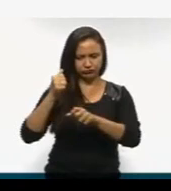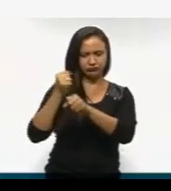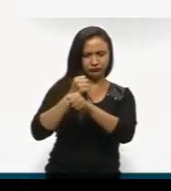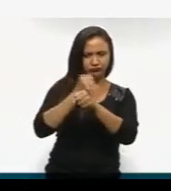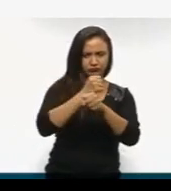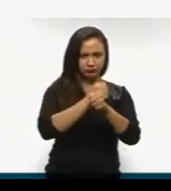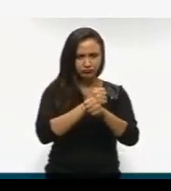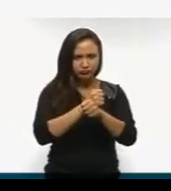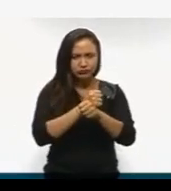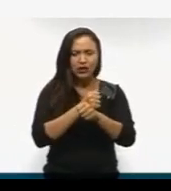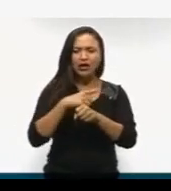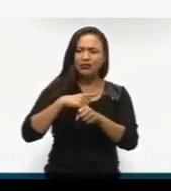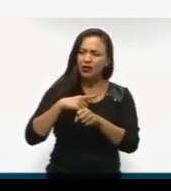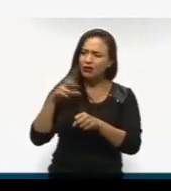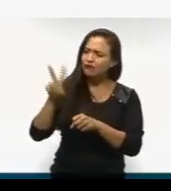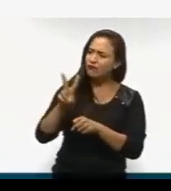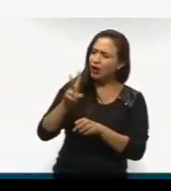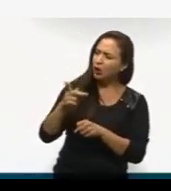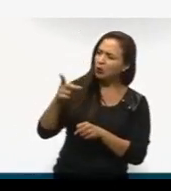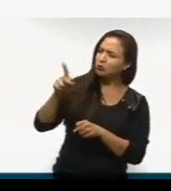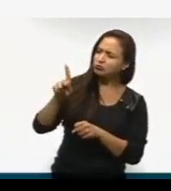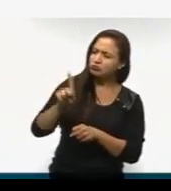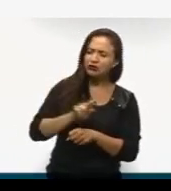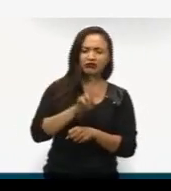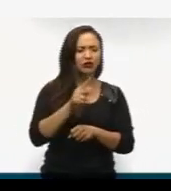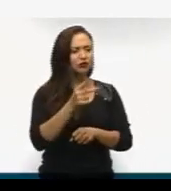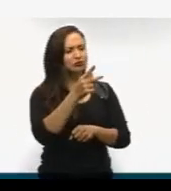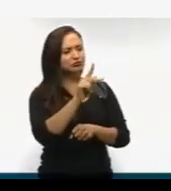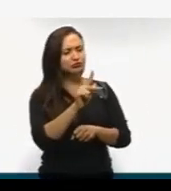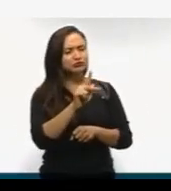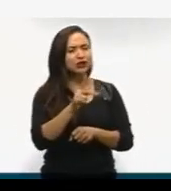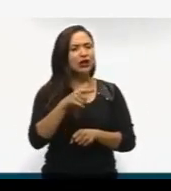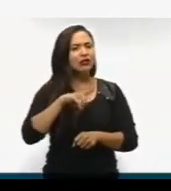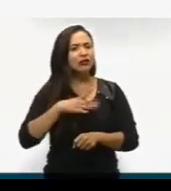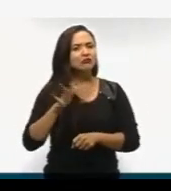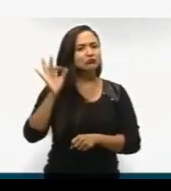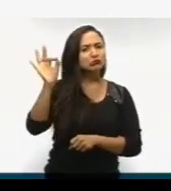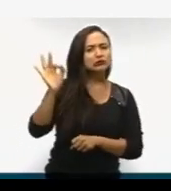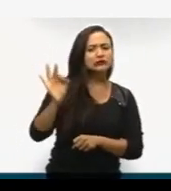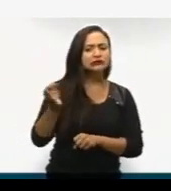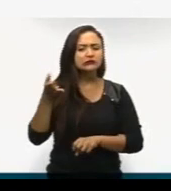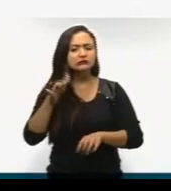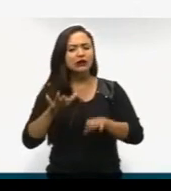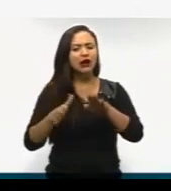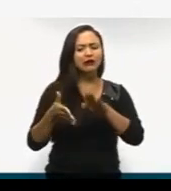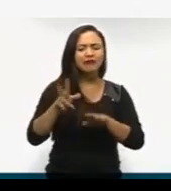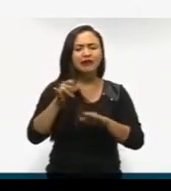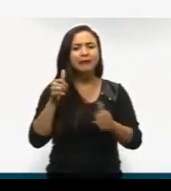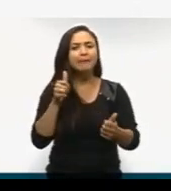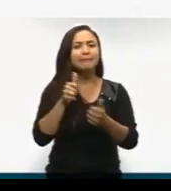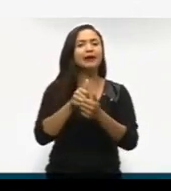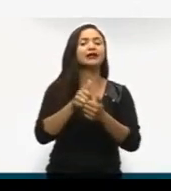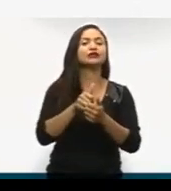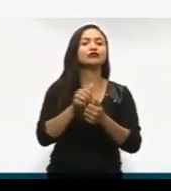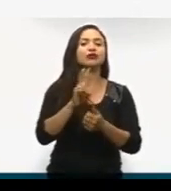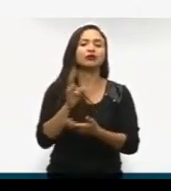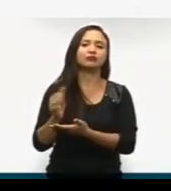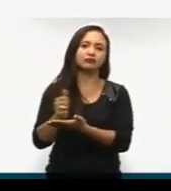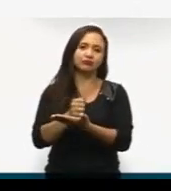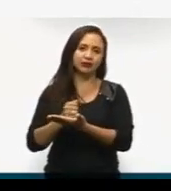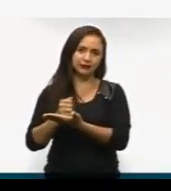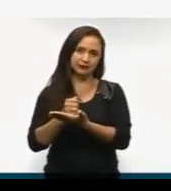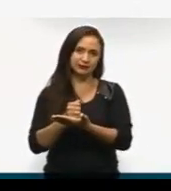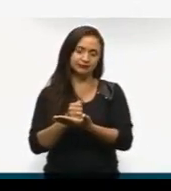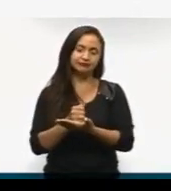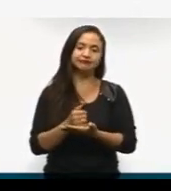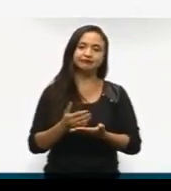valor, você vai chegar em outro, mas eles sempre têm um percentual ali que vai margear aquele valor base, tá?